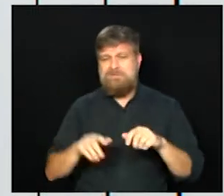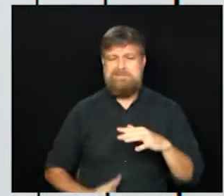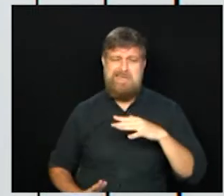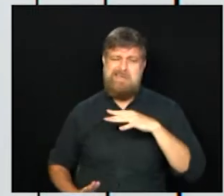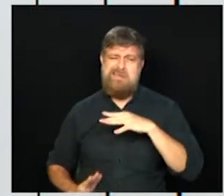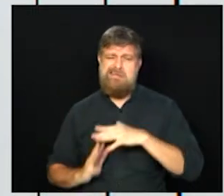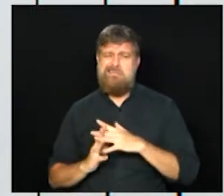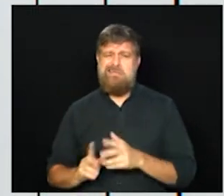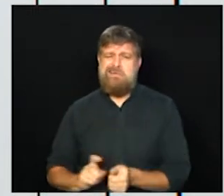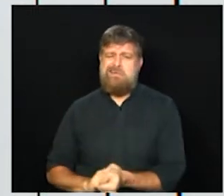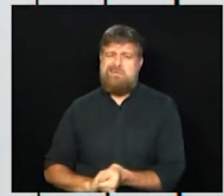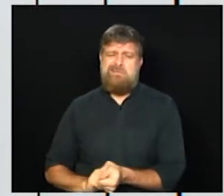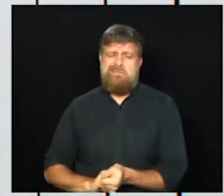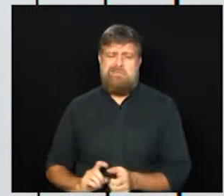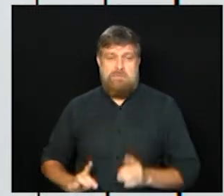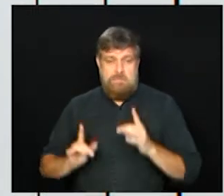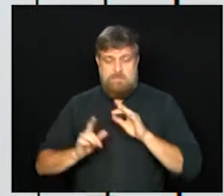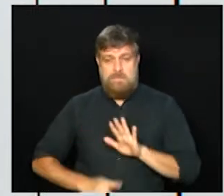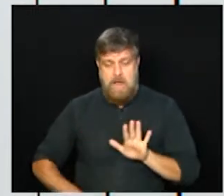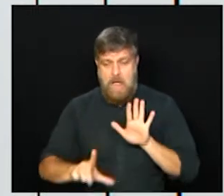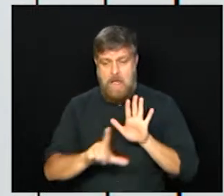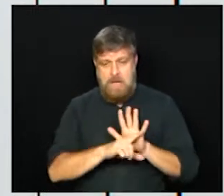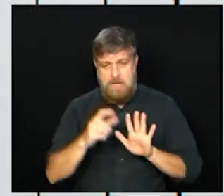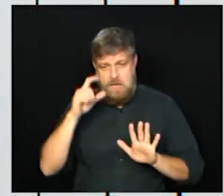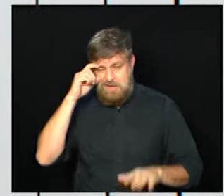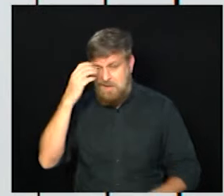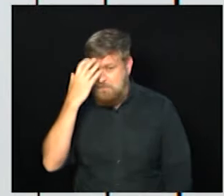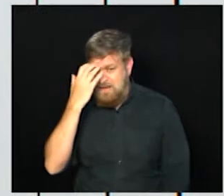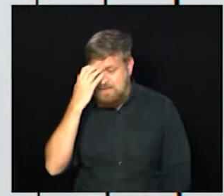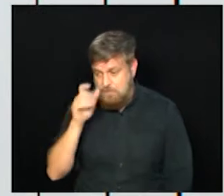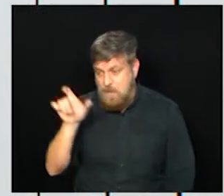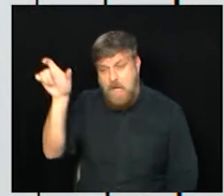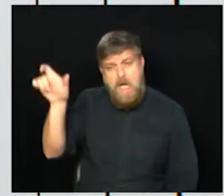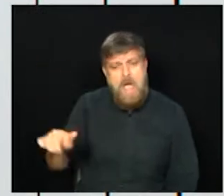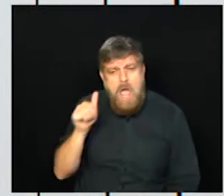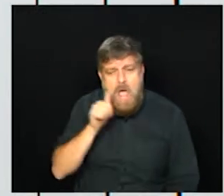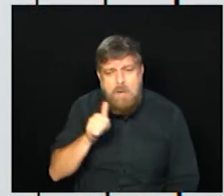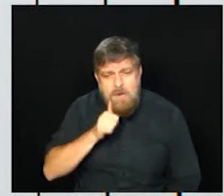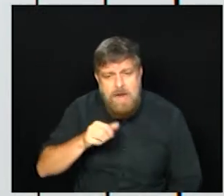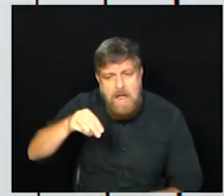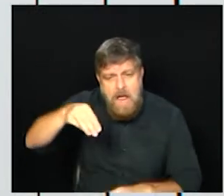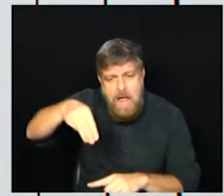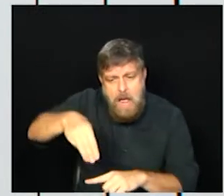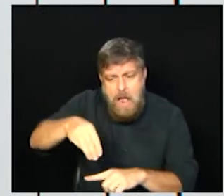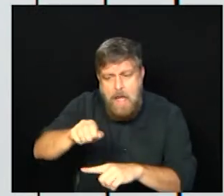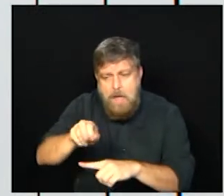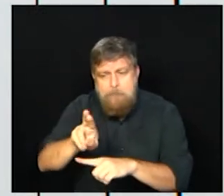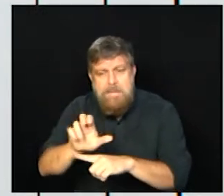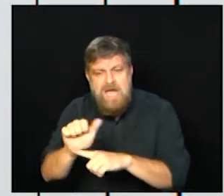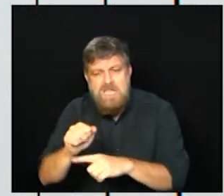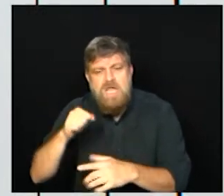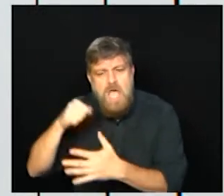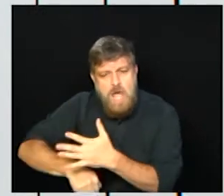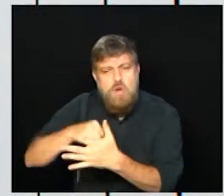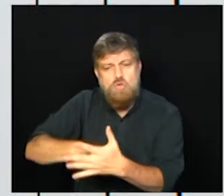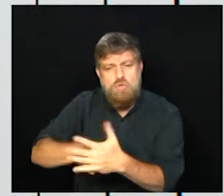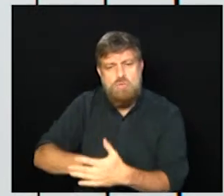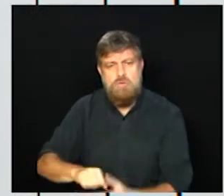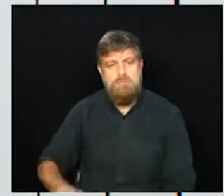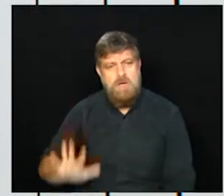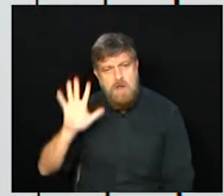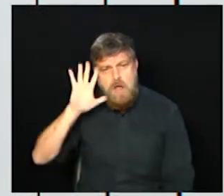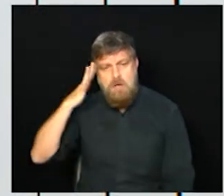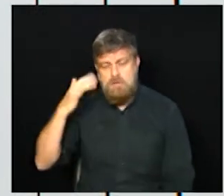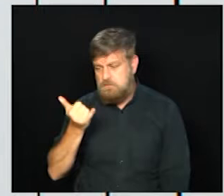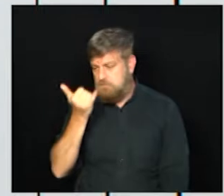para esse tipo de coisa. A Maria da Penha, ela é uma lutadora, isso deu para ver justamente pela sobrevivência dela, mas o resultado foi